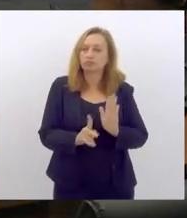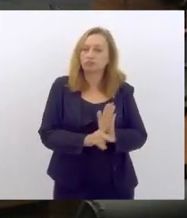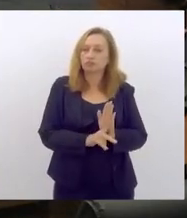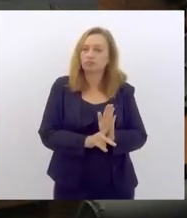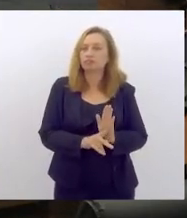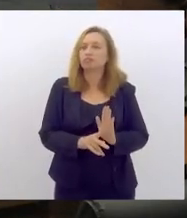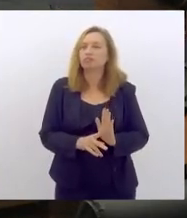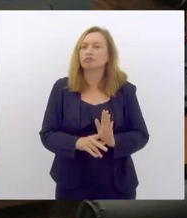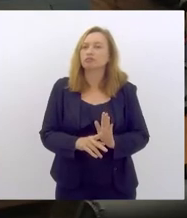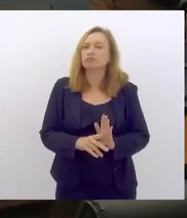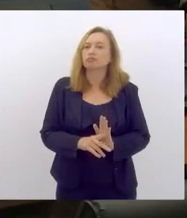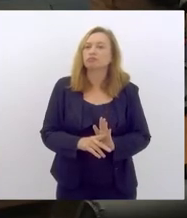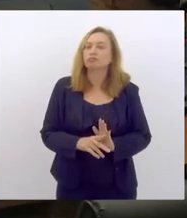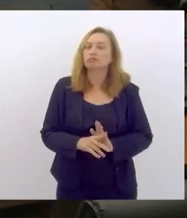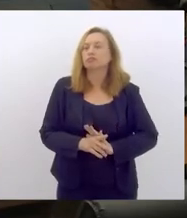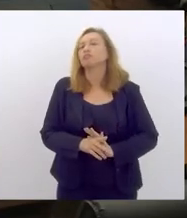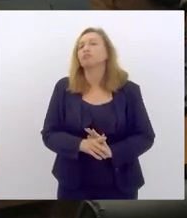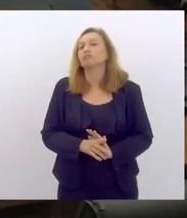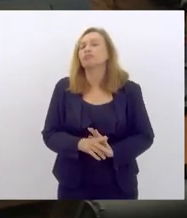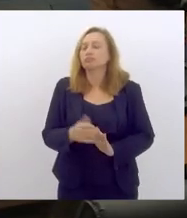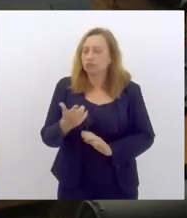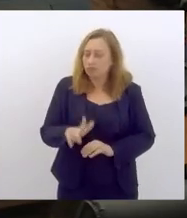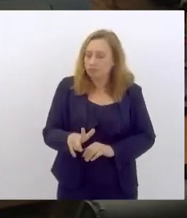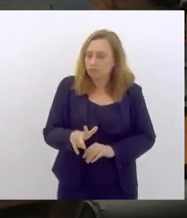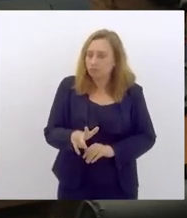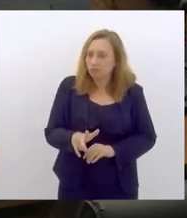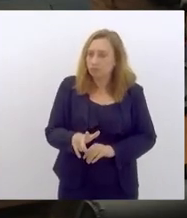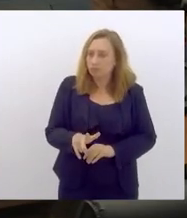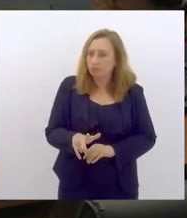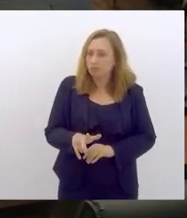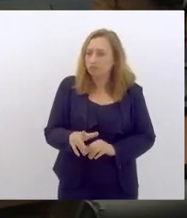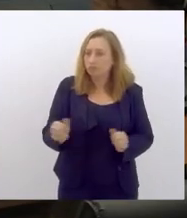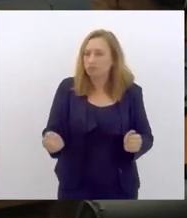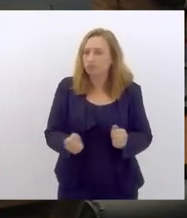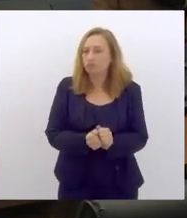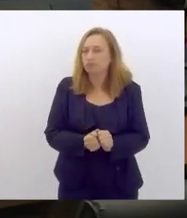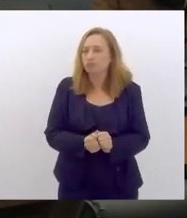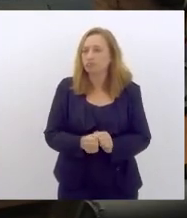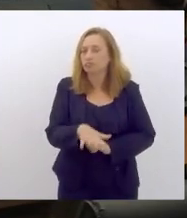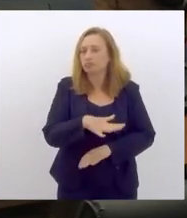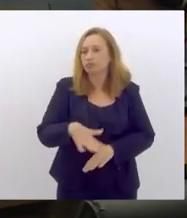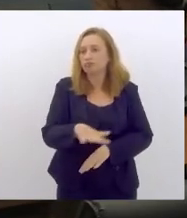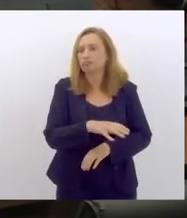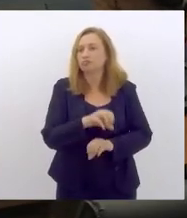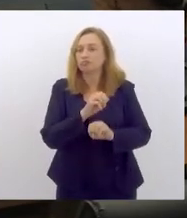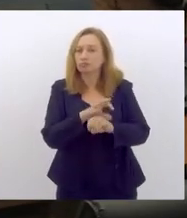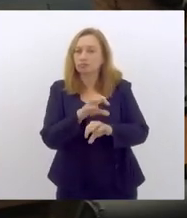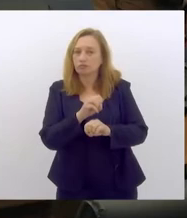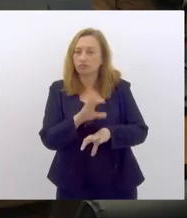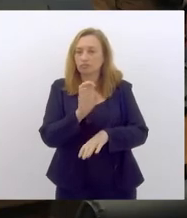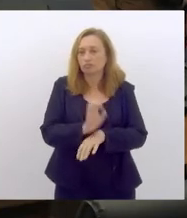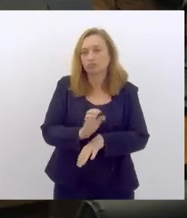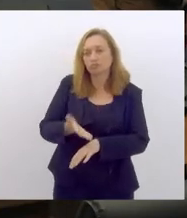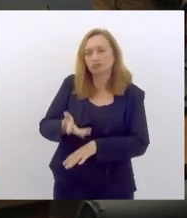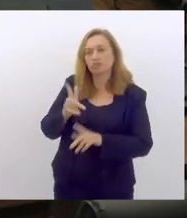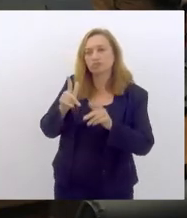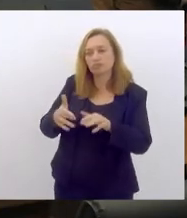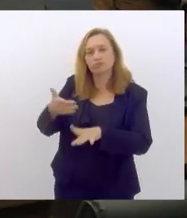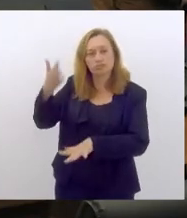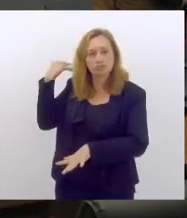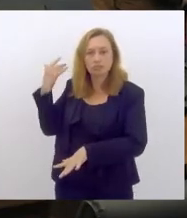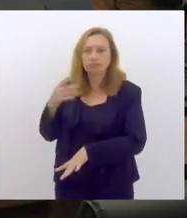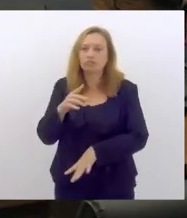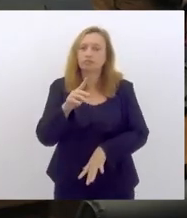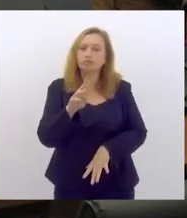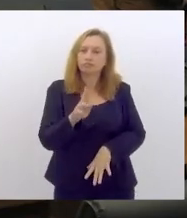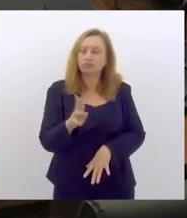consagrar a presença dos animadores culturais de novo, né, no seio da rede estadual de educação, como imaginaram lá atrás Brizola,